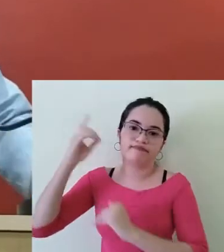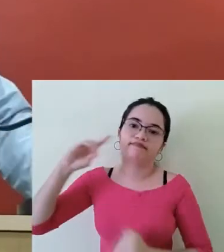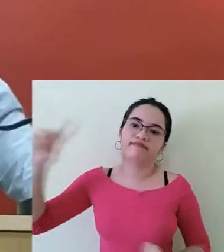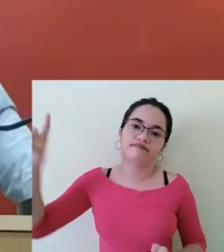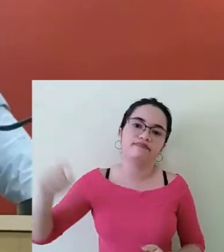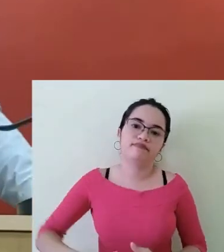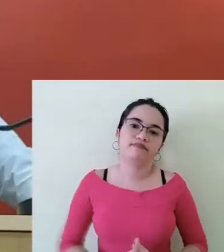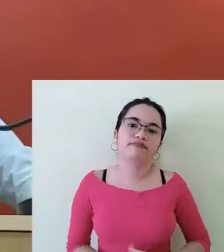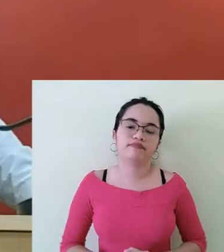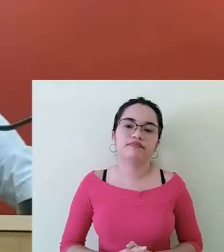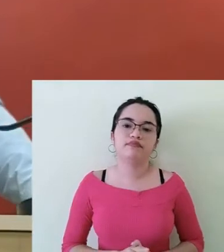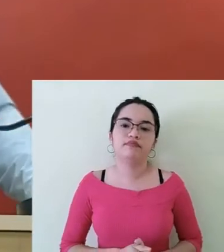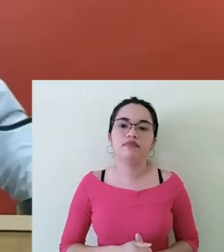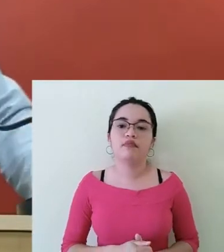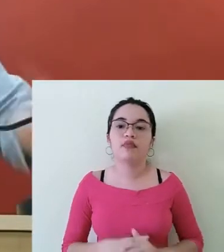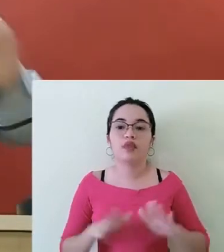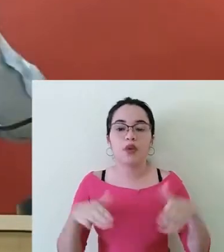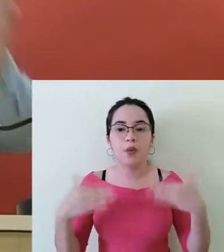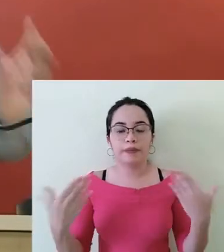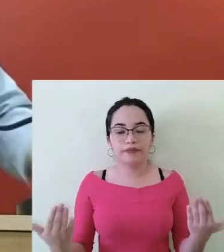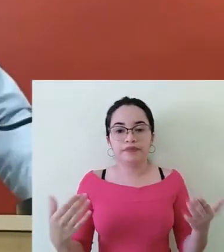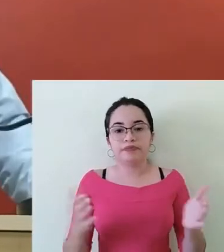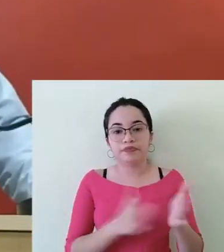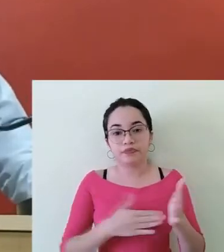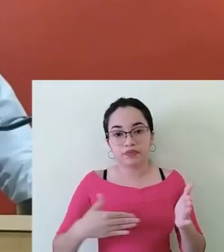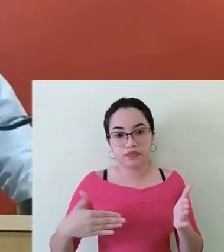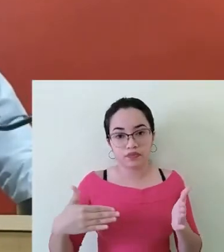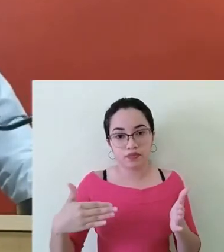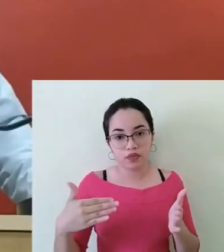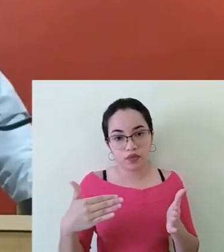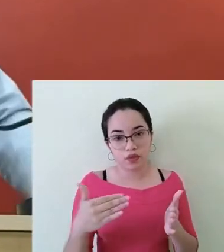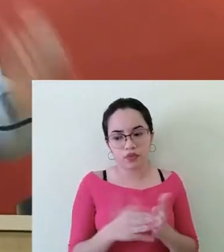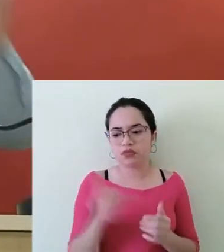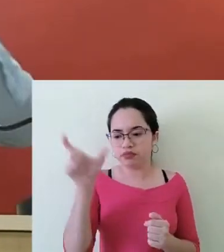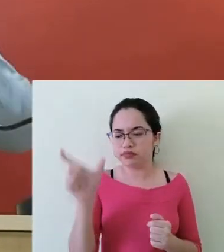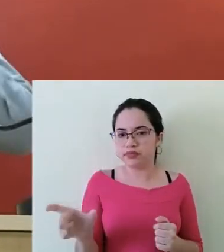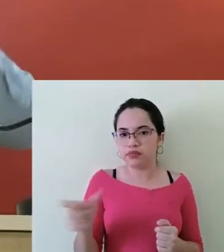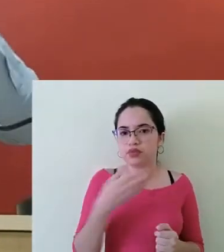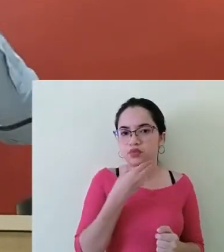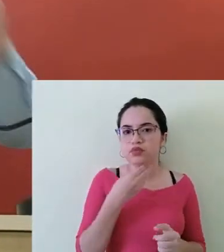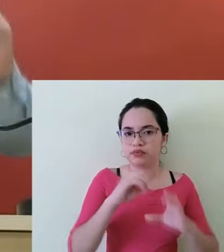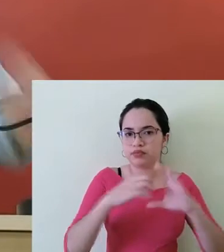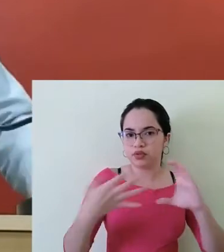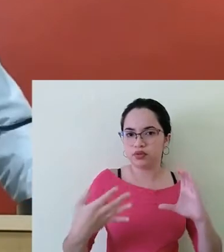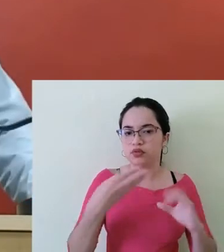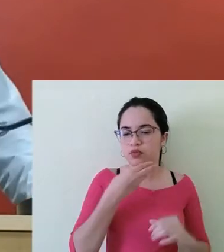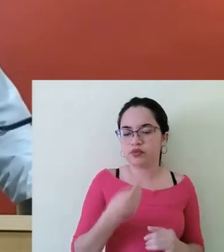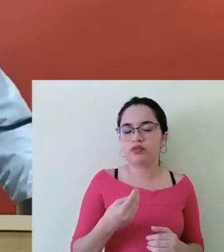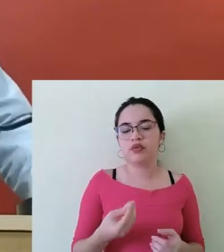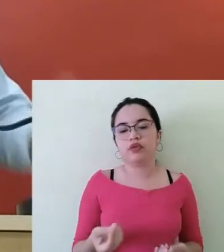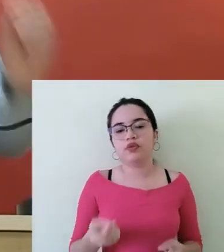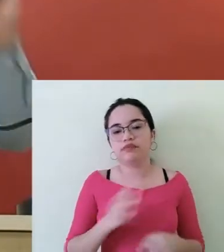de transgressão. Então, todos os aspectos do homem foram